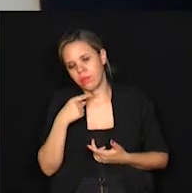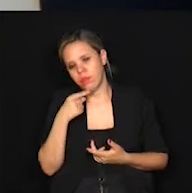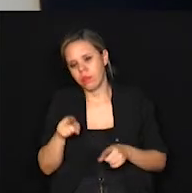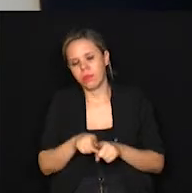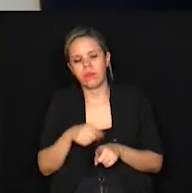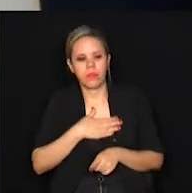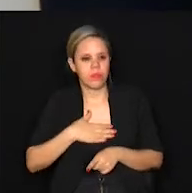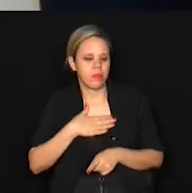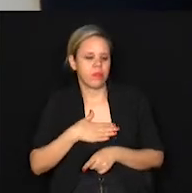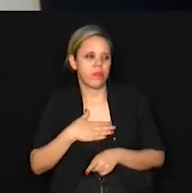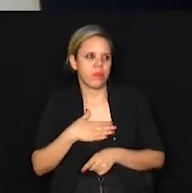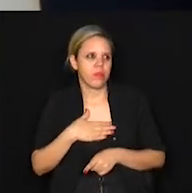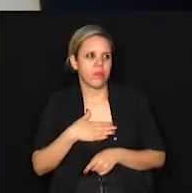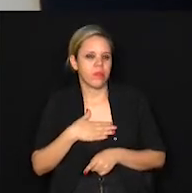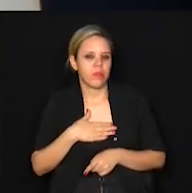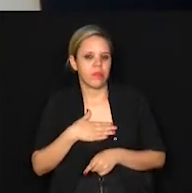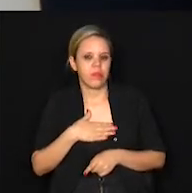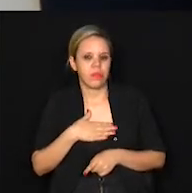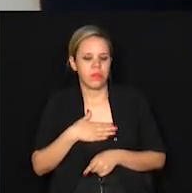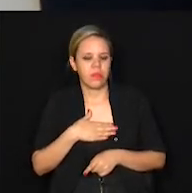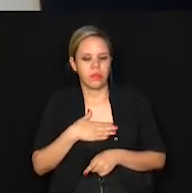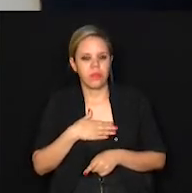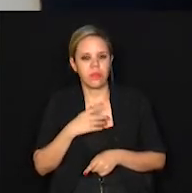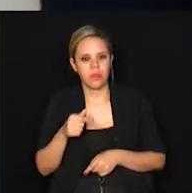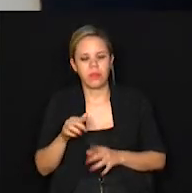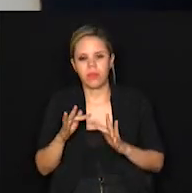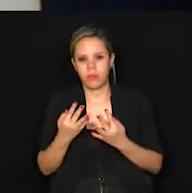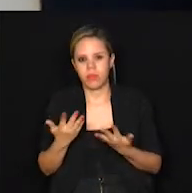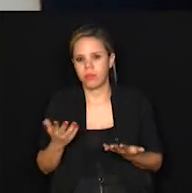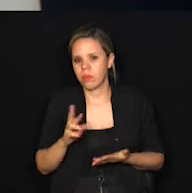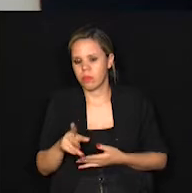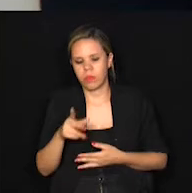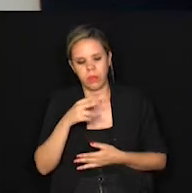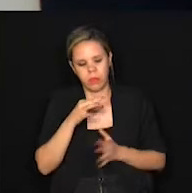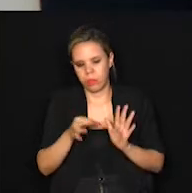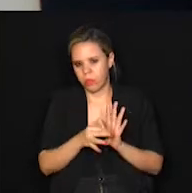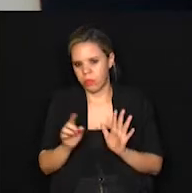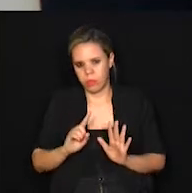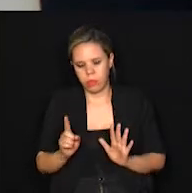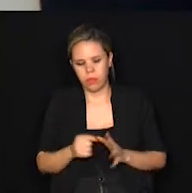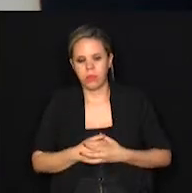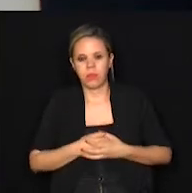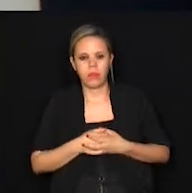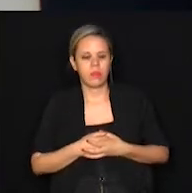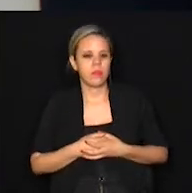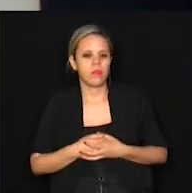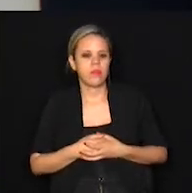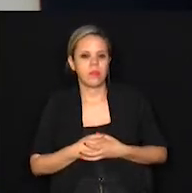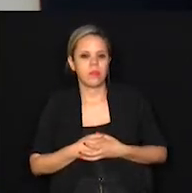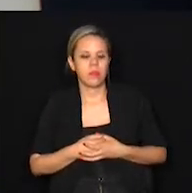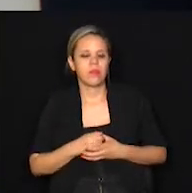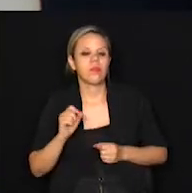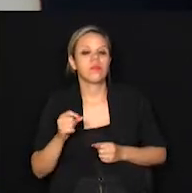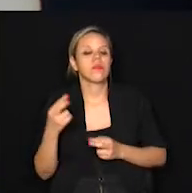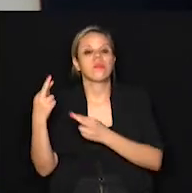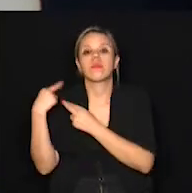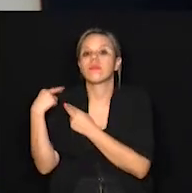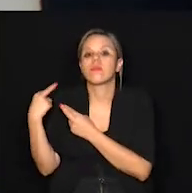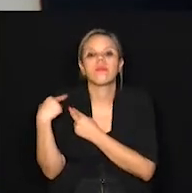eu acho que crianças de 3 anos, 4 anos nas